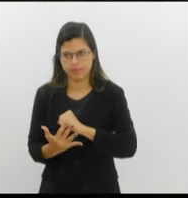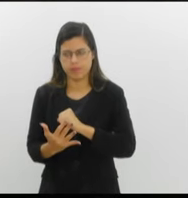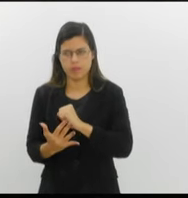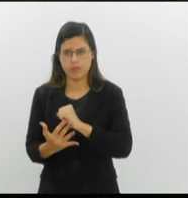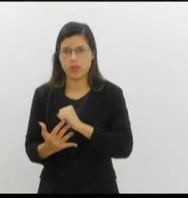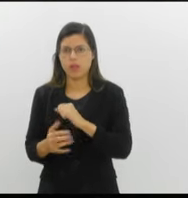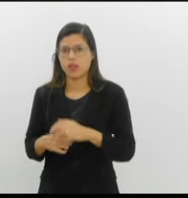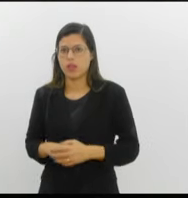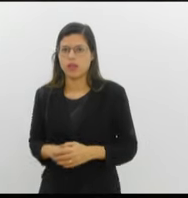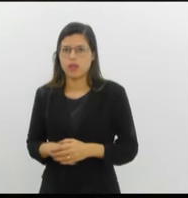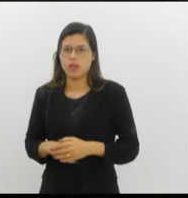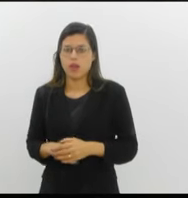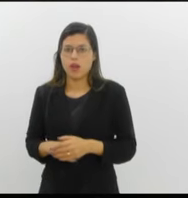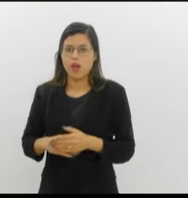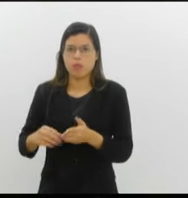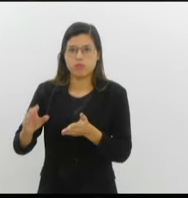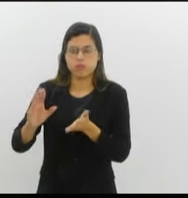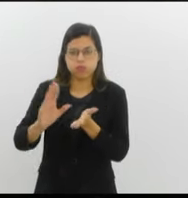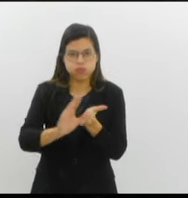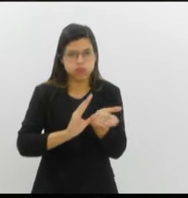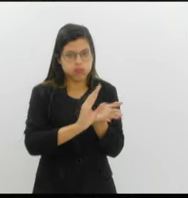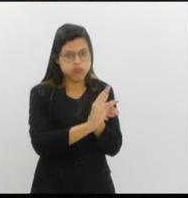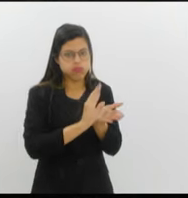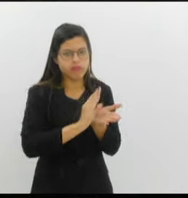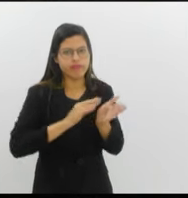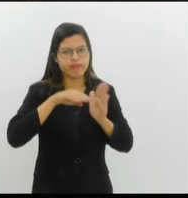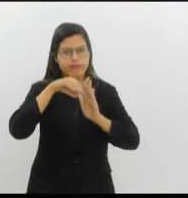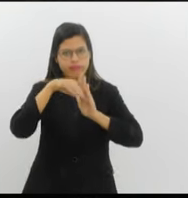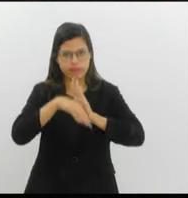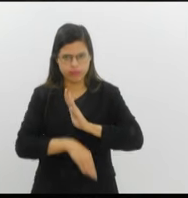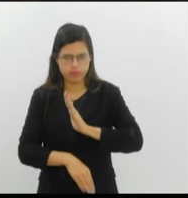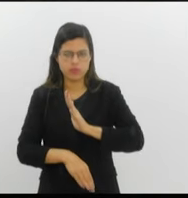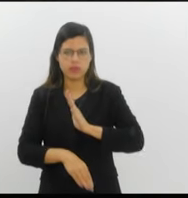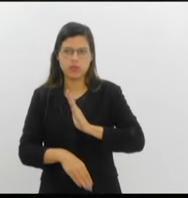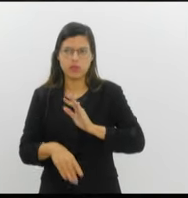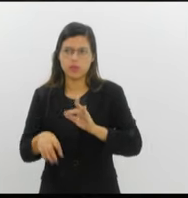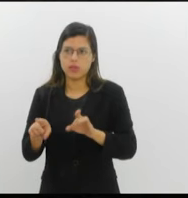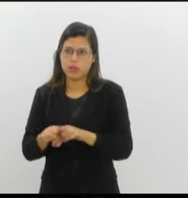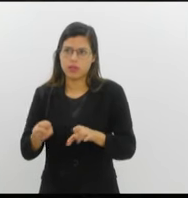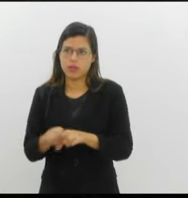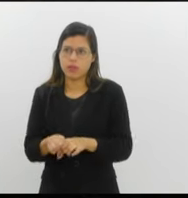a arrecadação caiu e que o governo também não honrou.